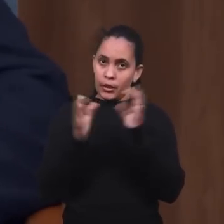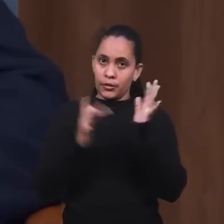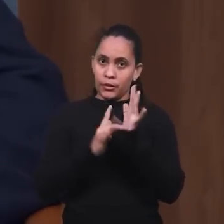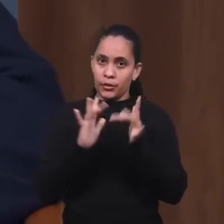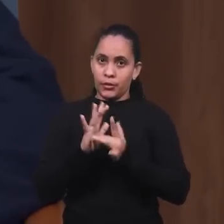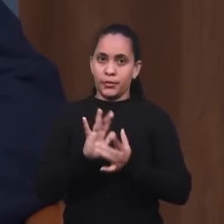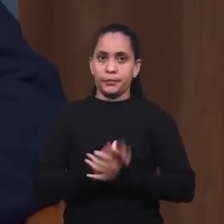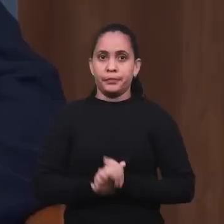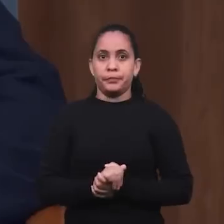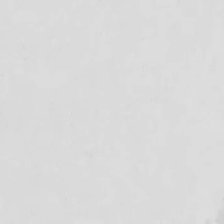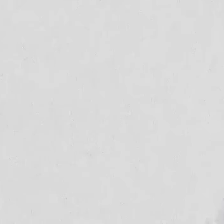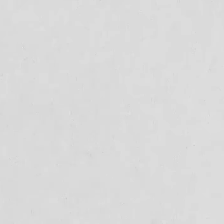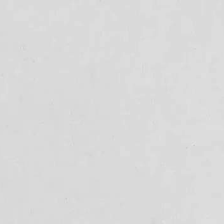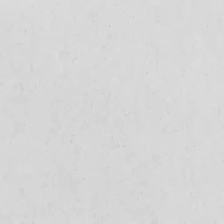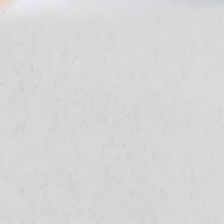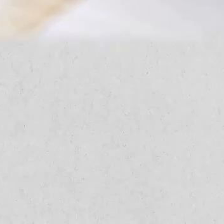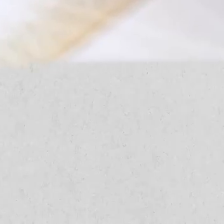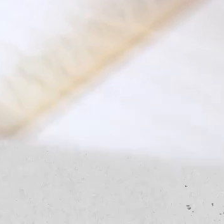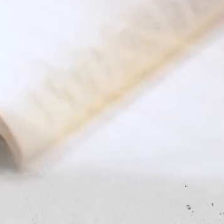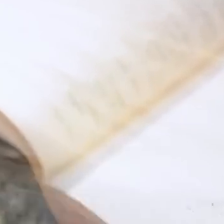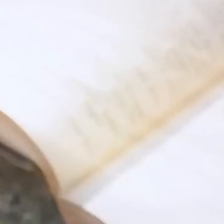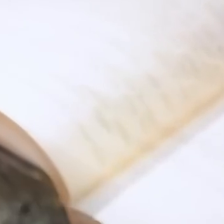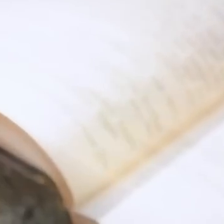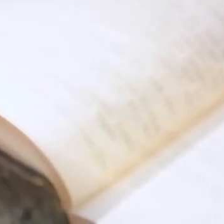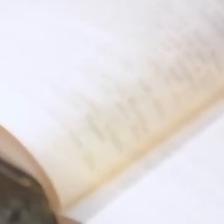depois da nossa vinheta.